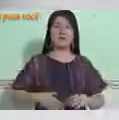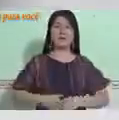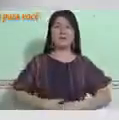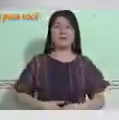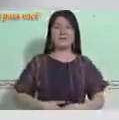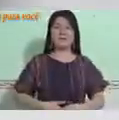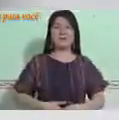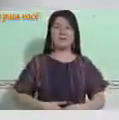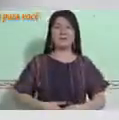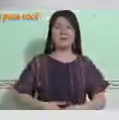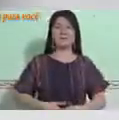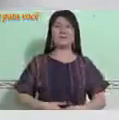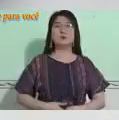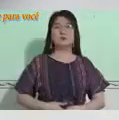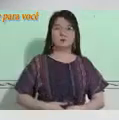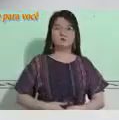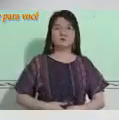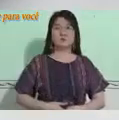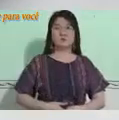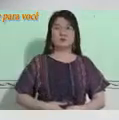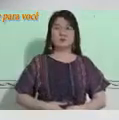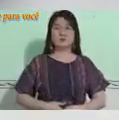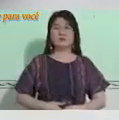pode ser feita com